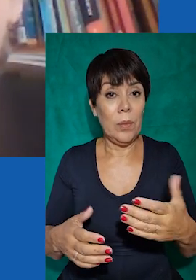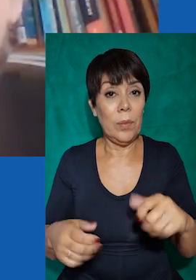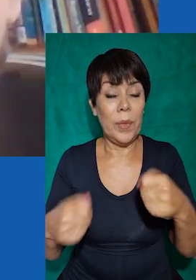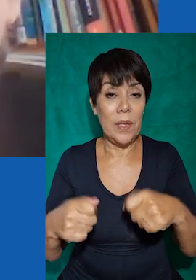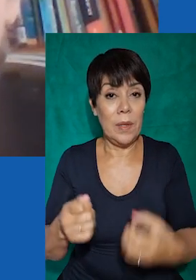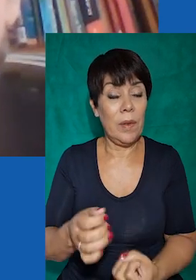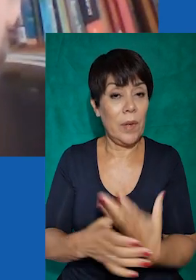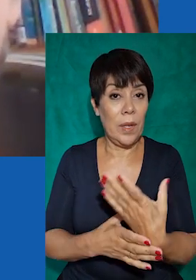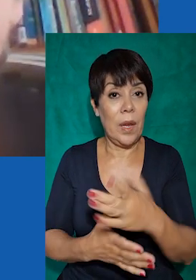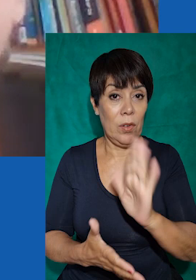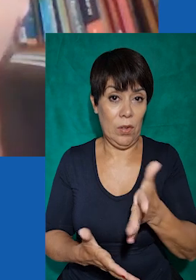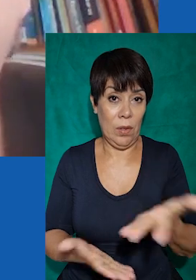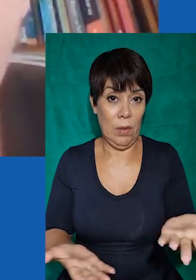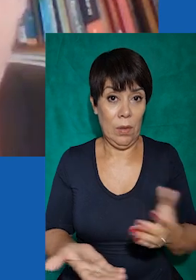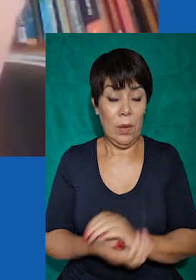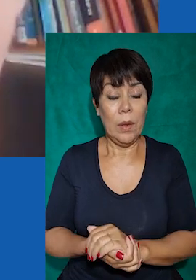devia ser implementada.